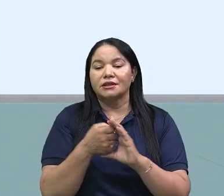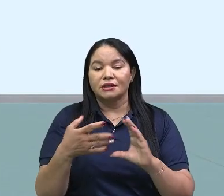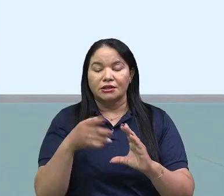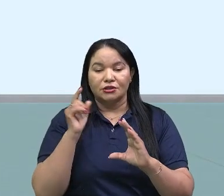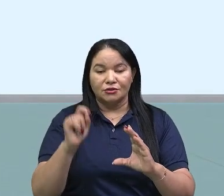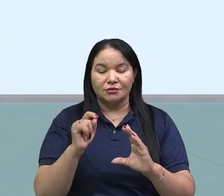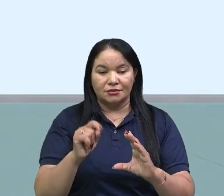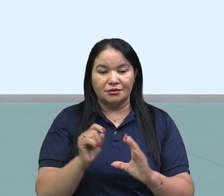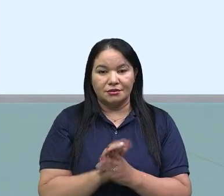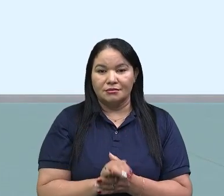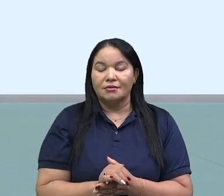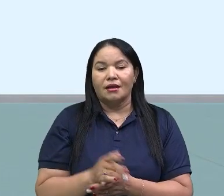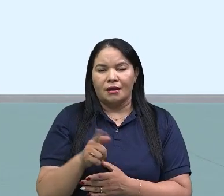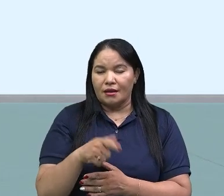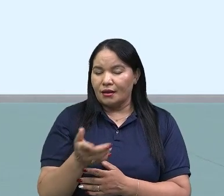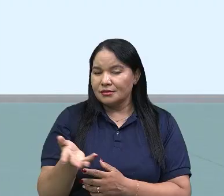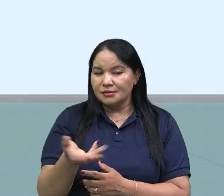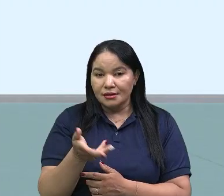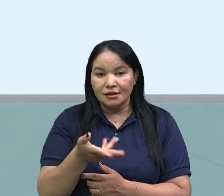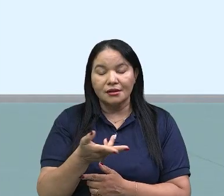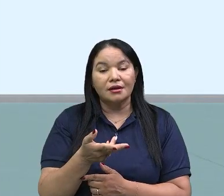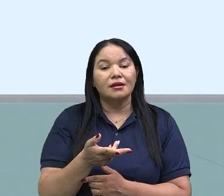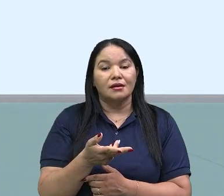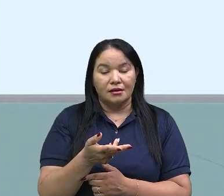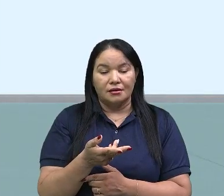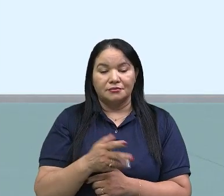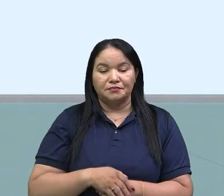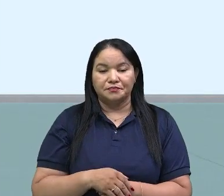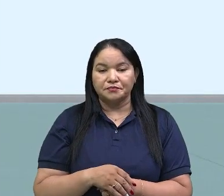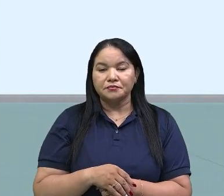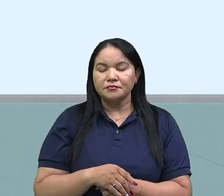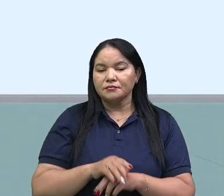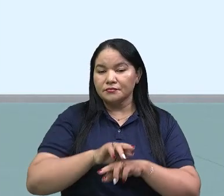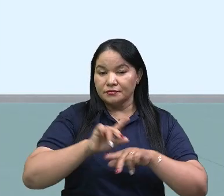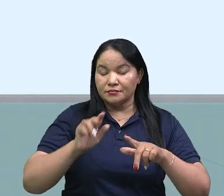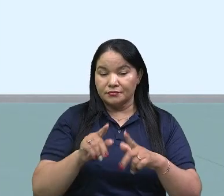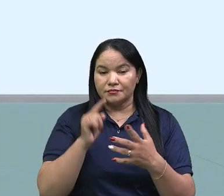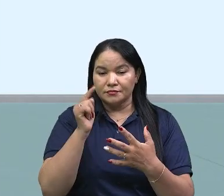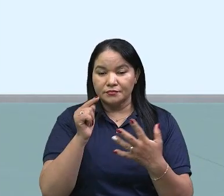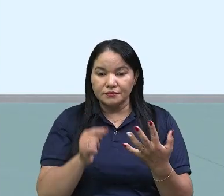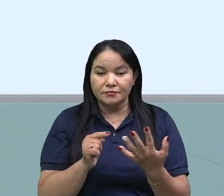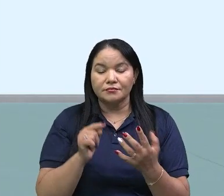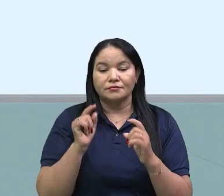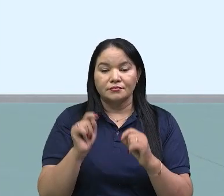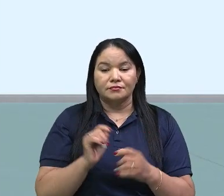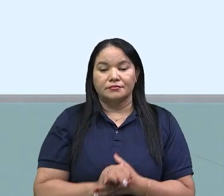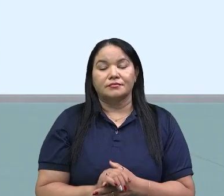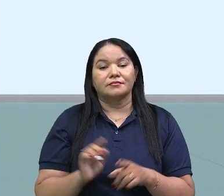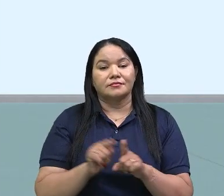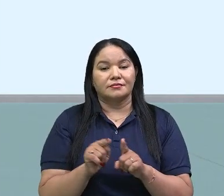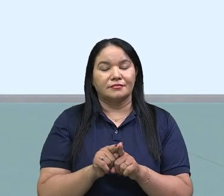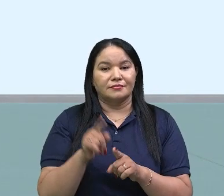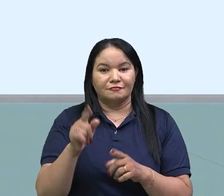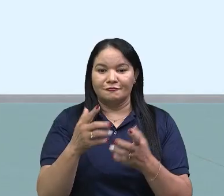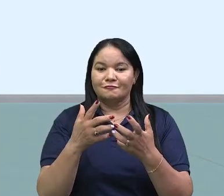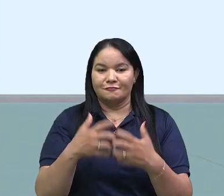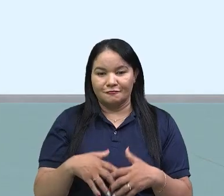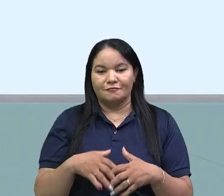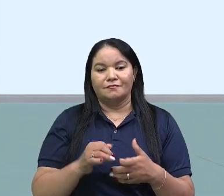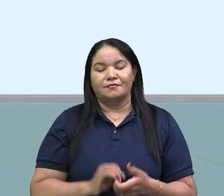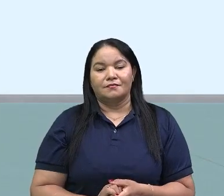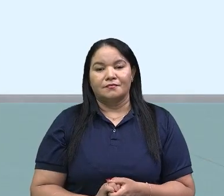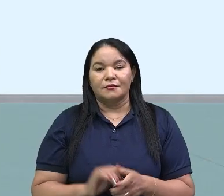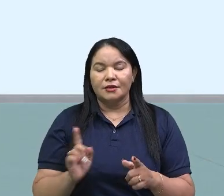ser mais acelerada, até por diversos fatores. Mas, além de acelerada, ela acaba sendo o quê? Complexa, né? Exatamente,